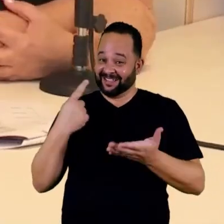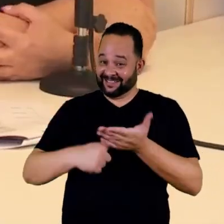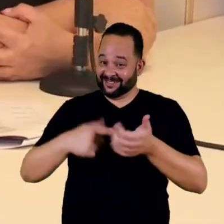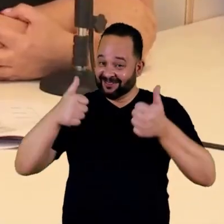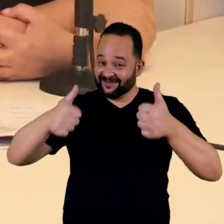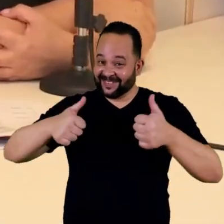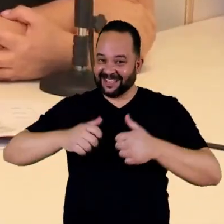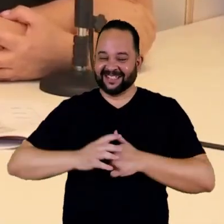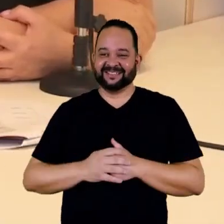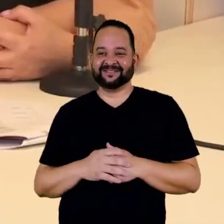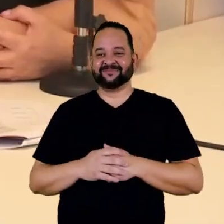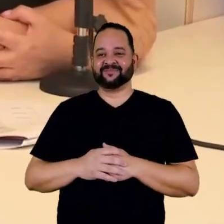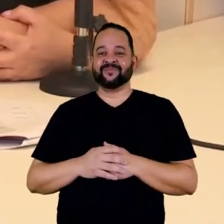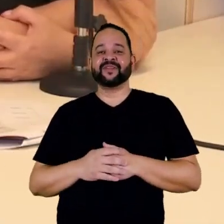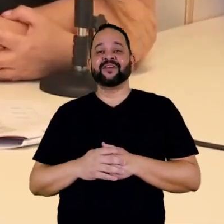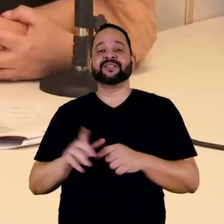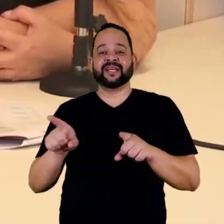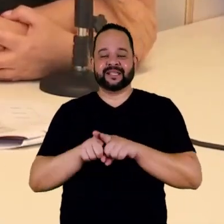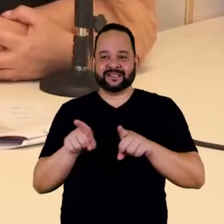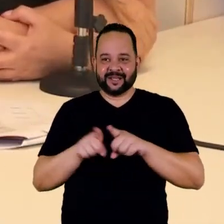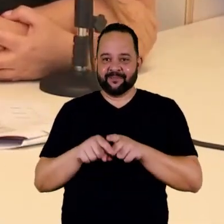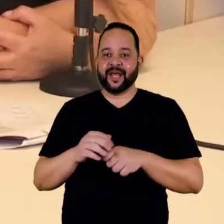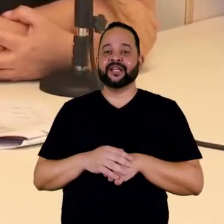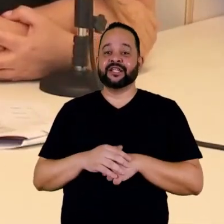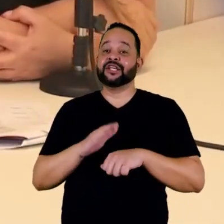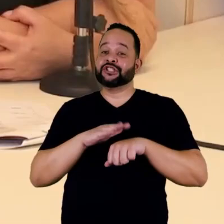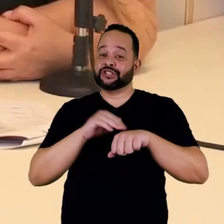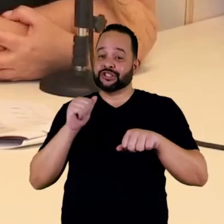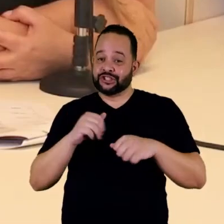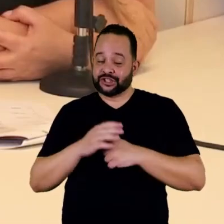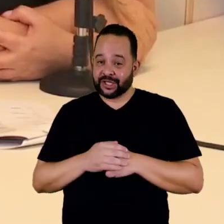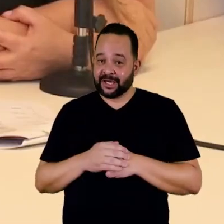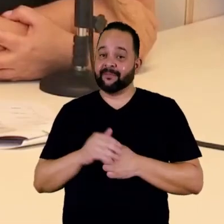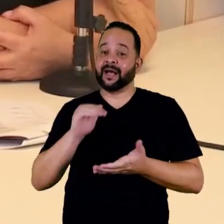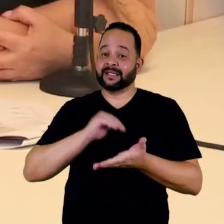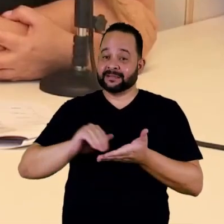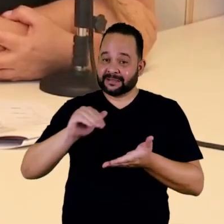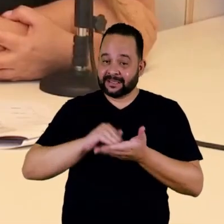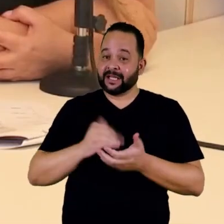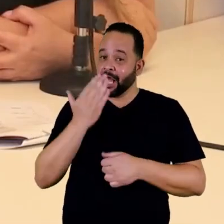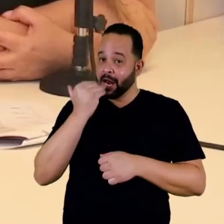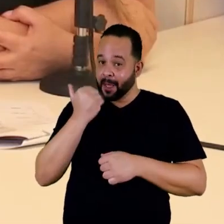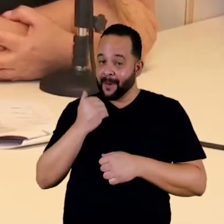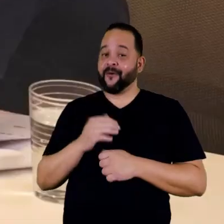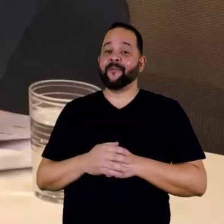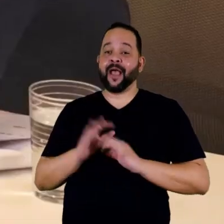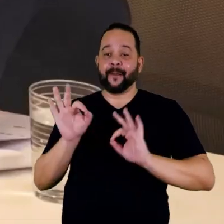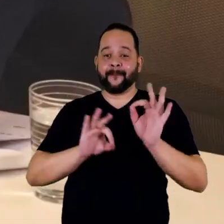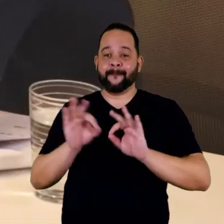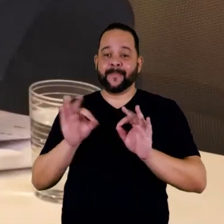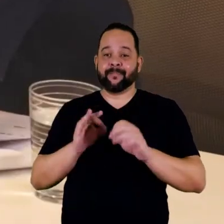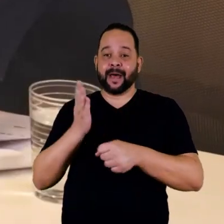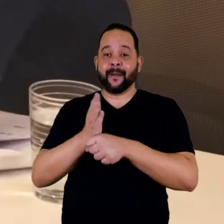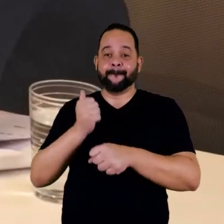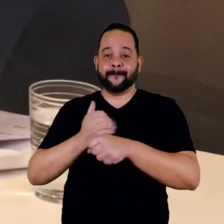gostei gostei a E aí você chama também a secretária para comer e aí faz uma batata frita Ah é a sua